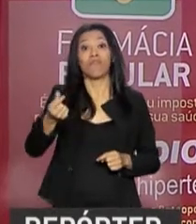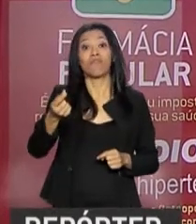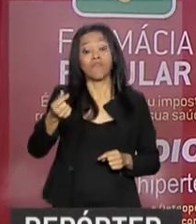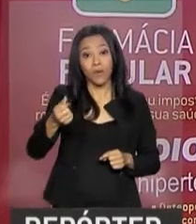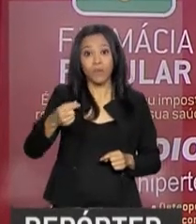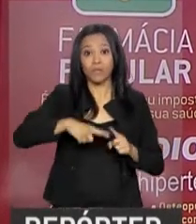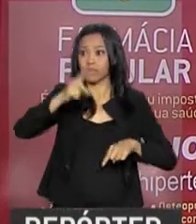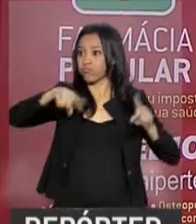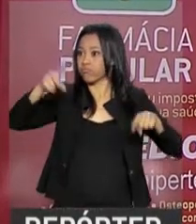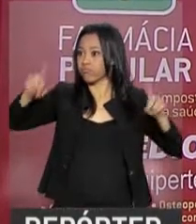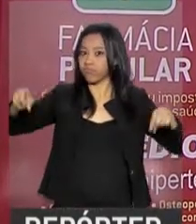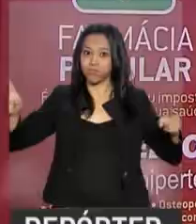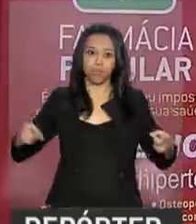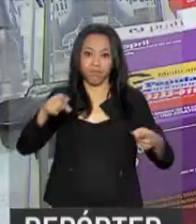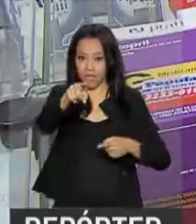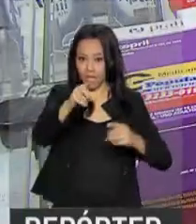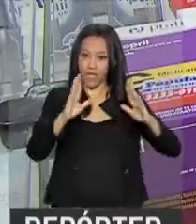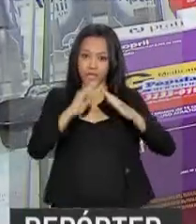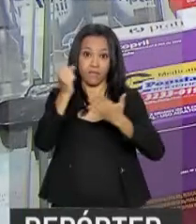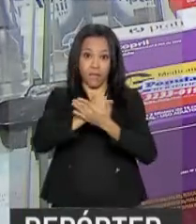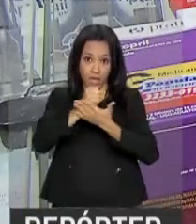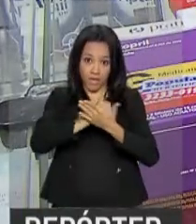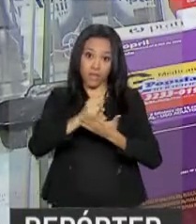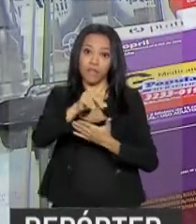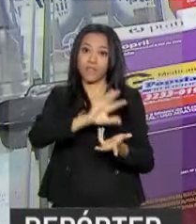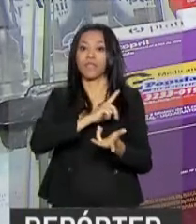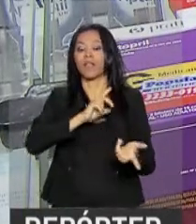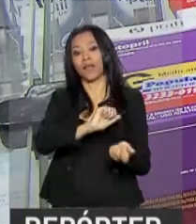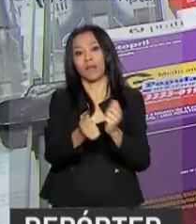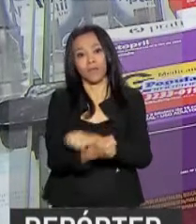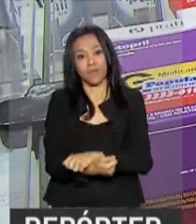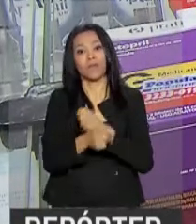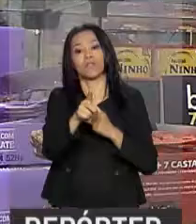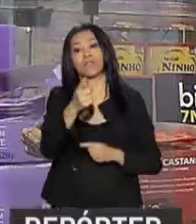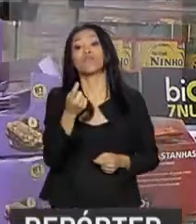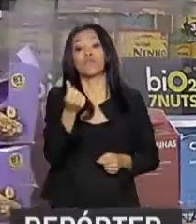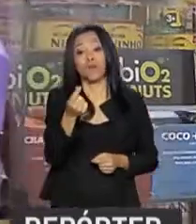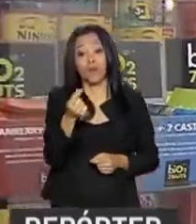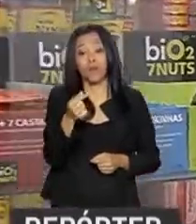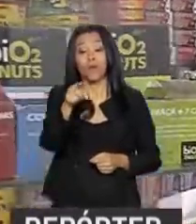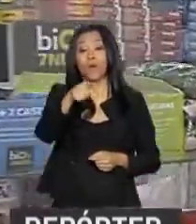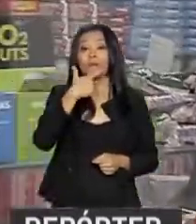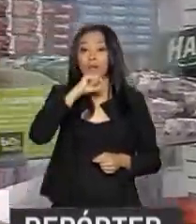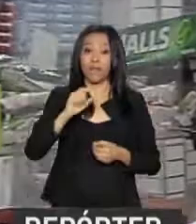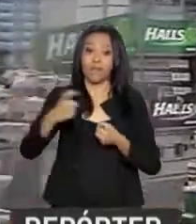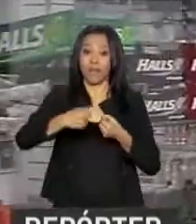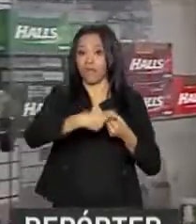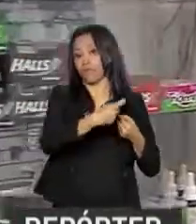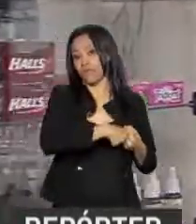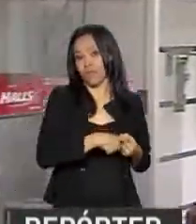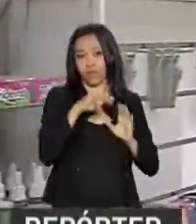por medicamentos do farmácia popular vão ser feitas adequações dos valores repassados às unidades que fazem parte do